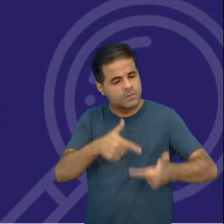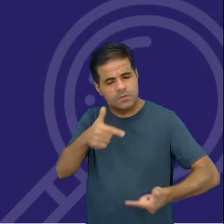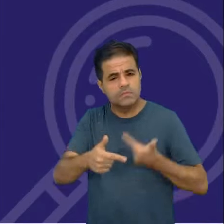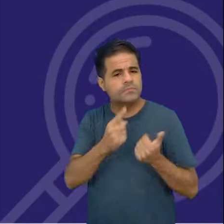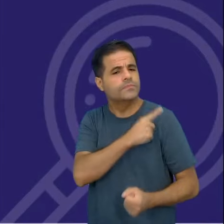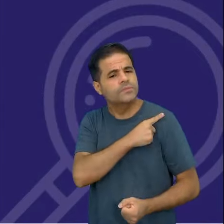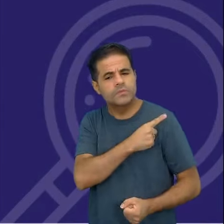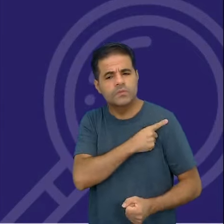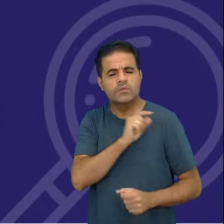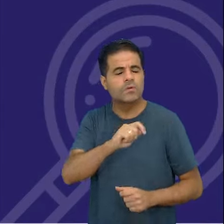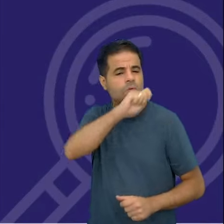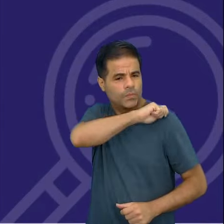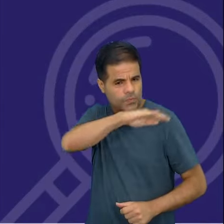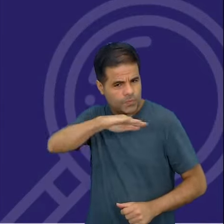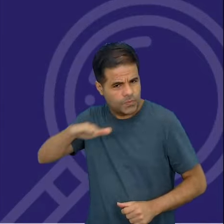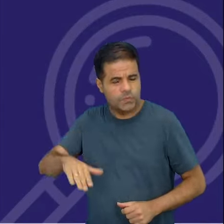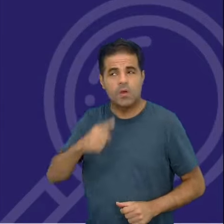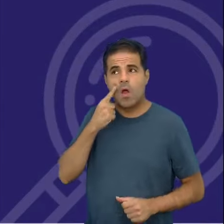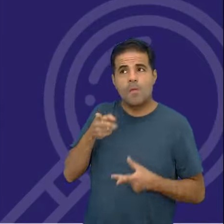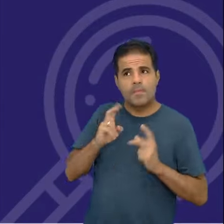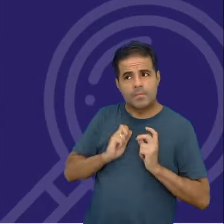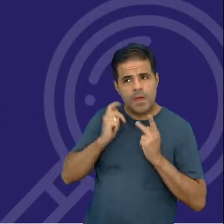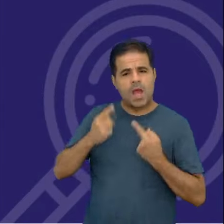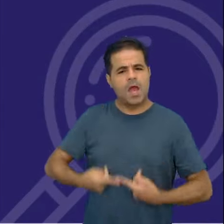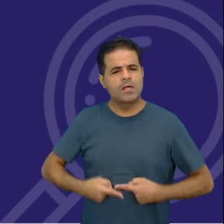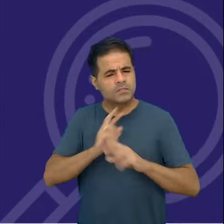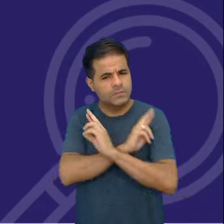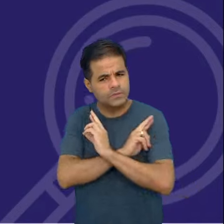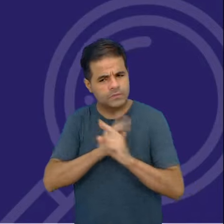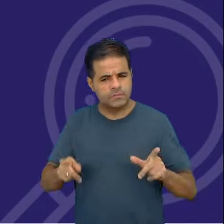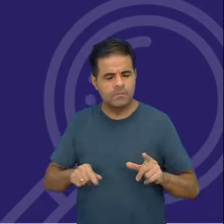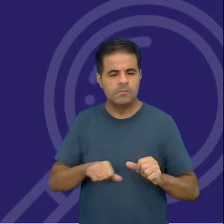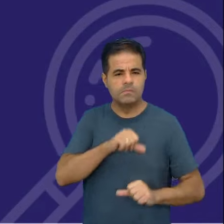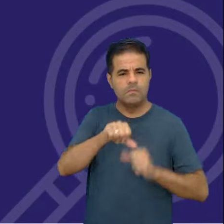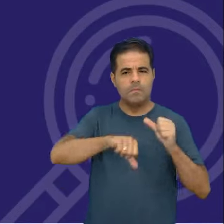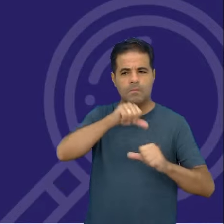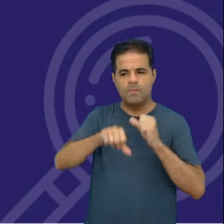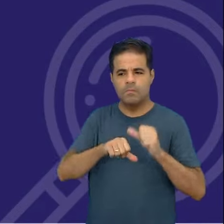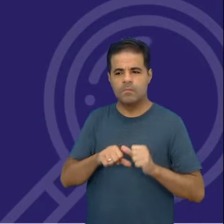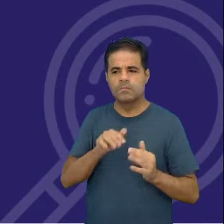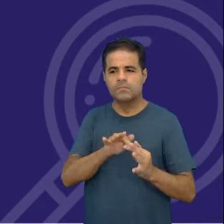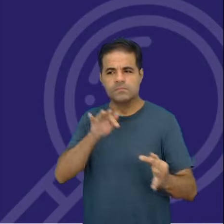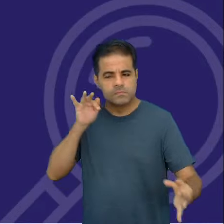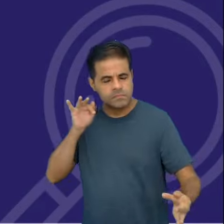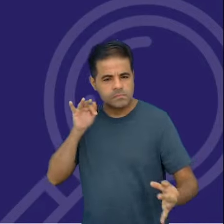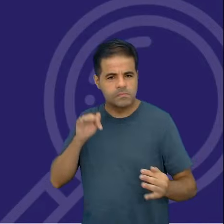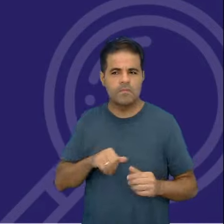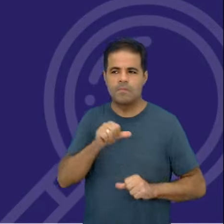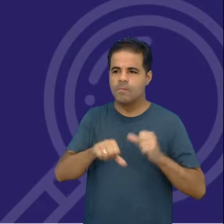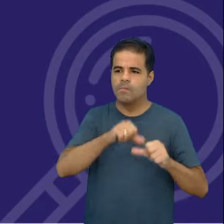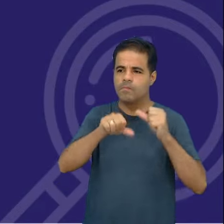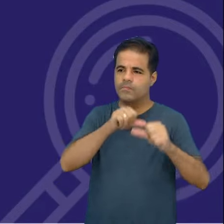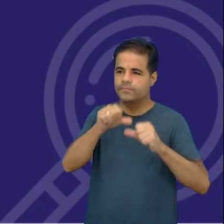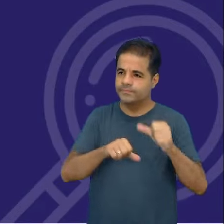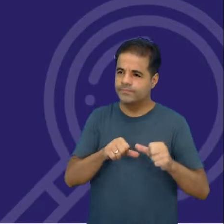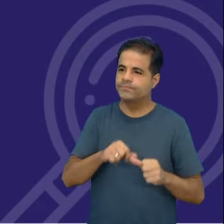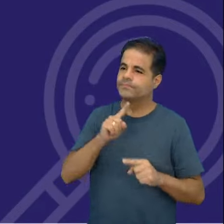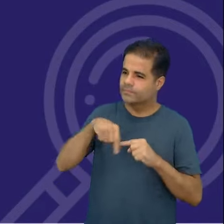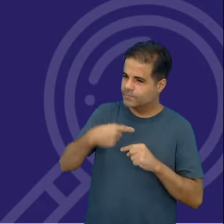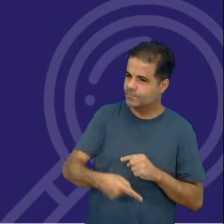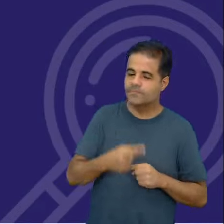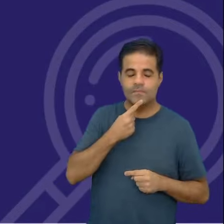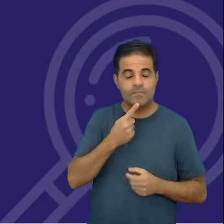primeira série? Que o aluno primeiro reconheça a diferença de uma transformação física para uma transformação química, para depois a